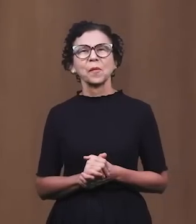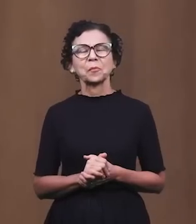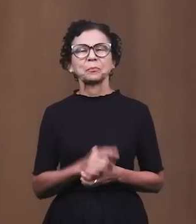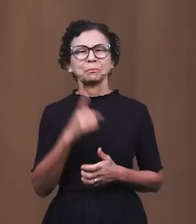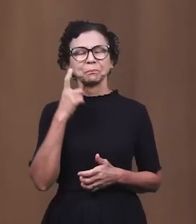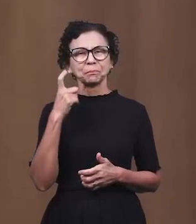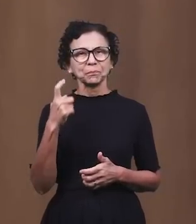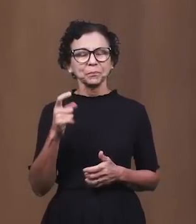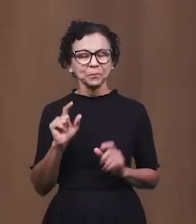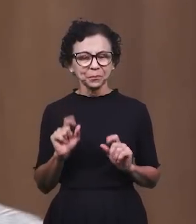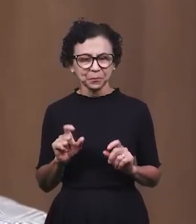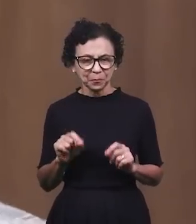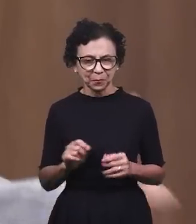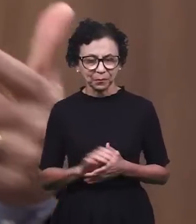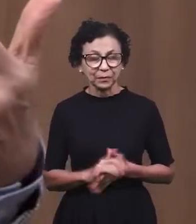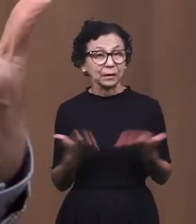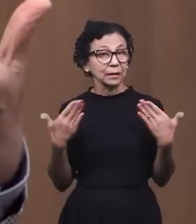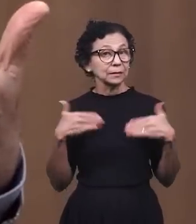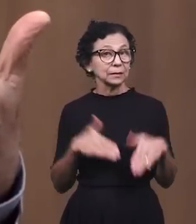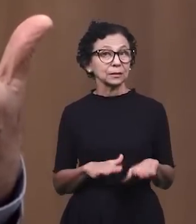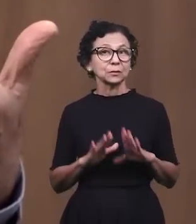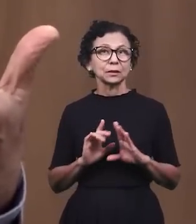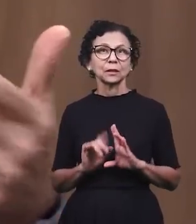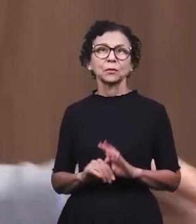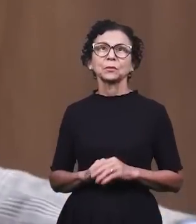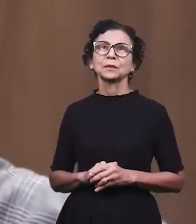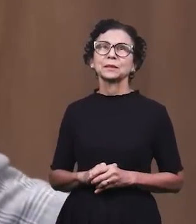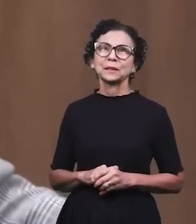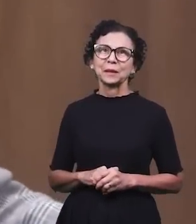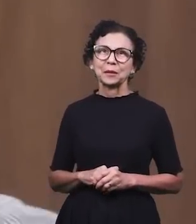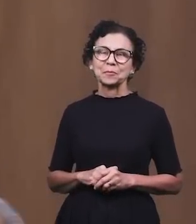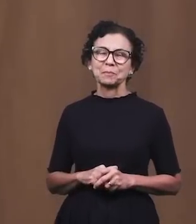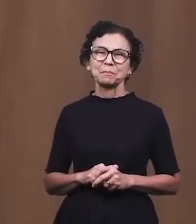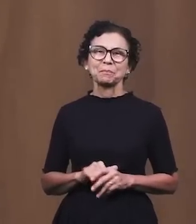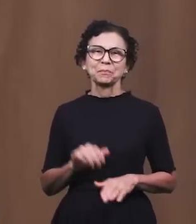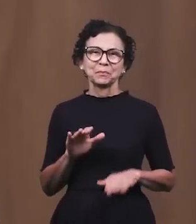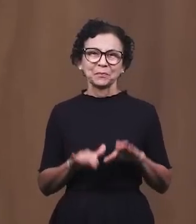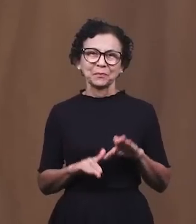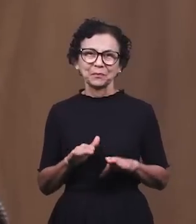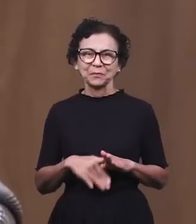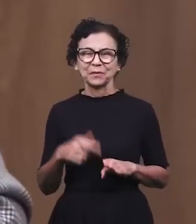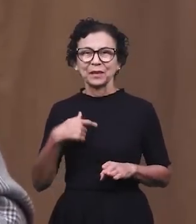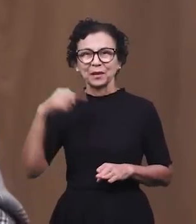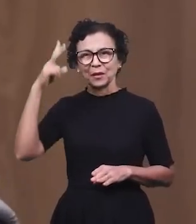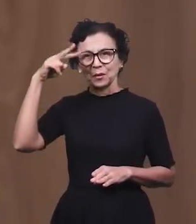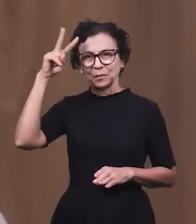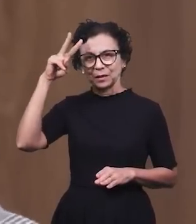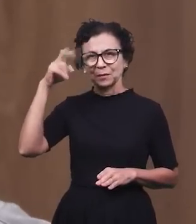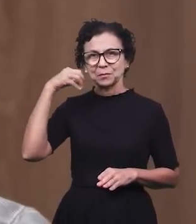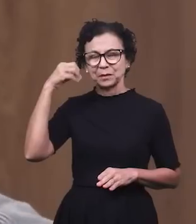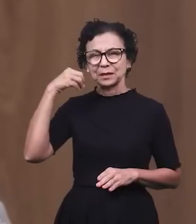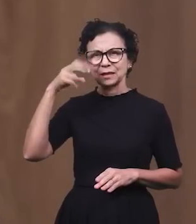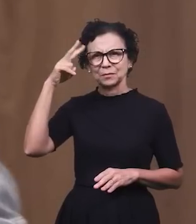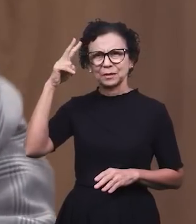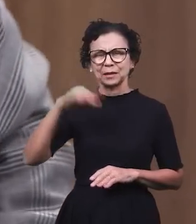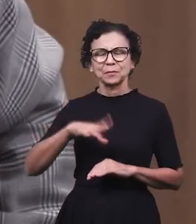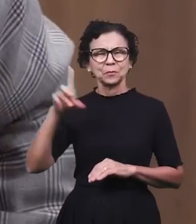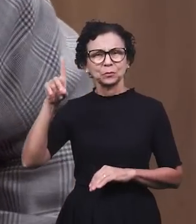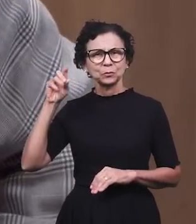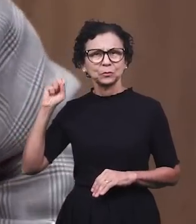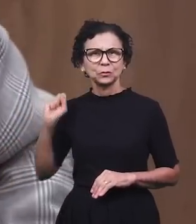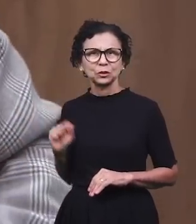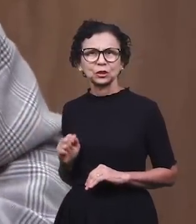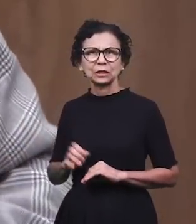que eles às vezes é natural que você tenha um bloqueio, que eu me lembro uma vez que não foi de jovem, não, de um